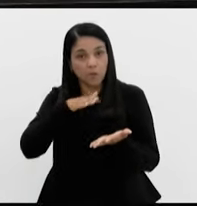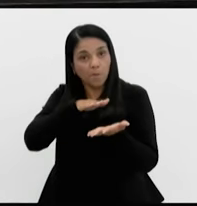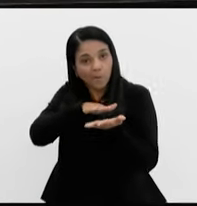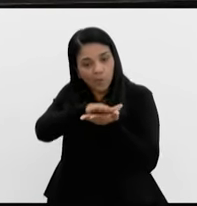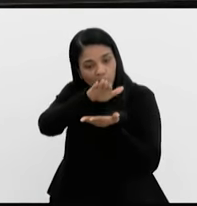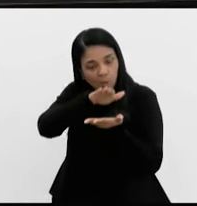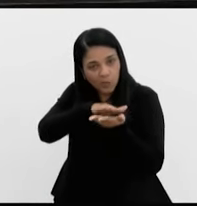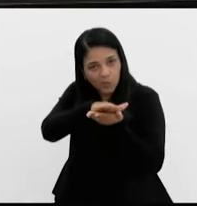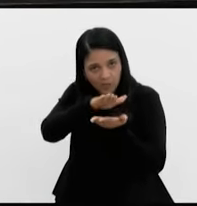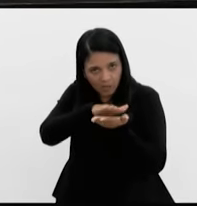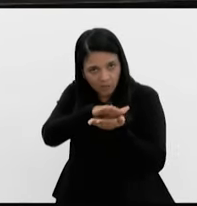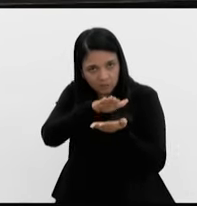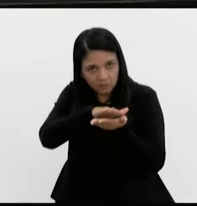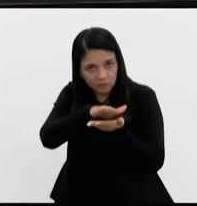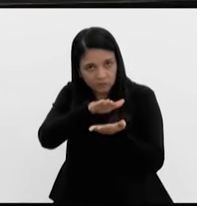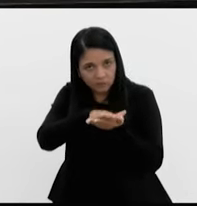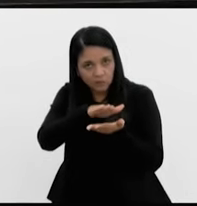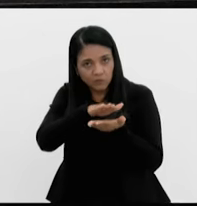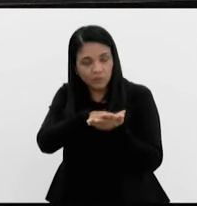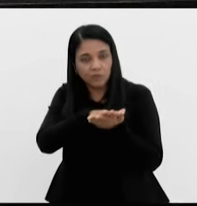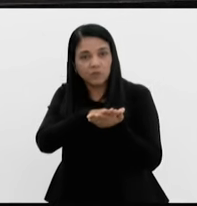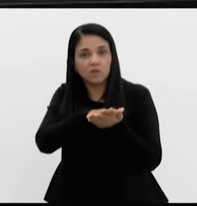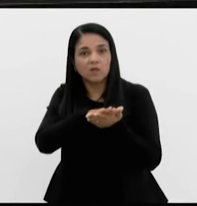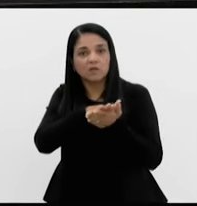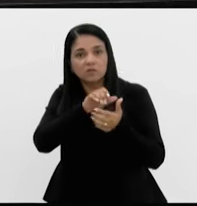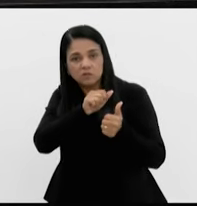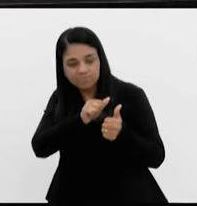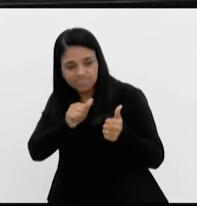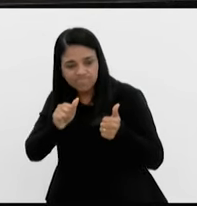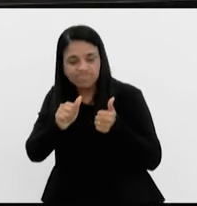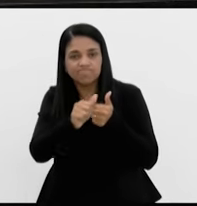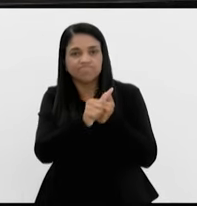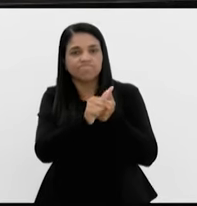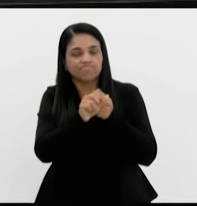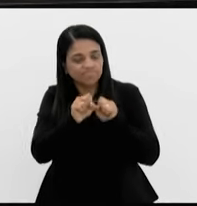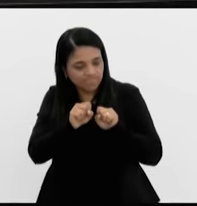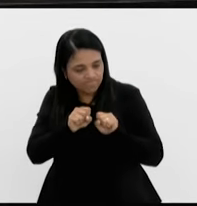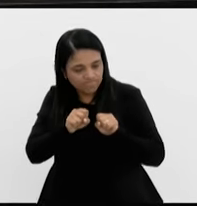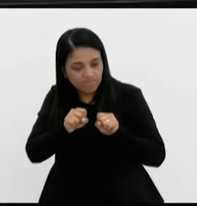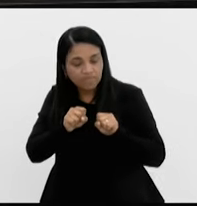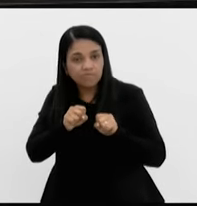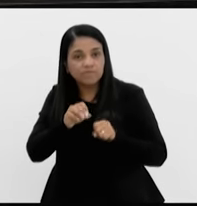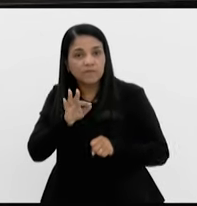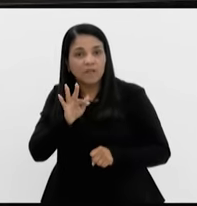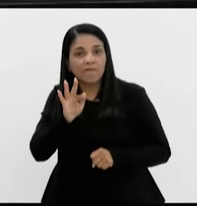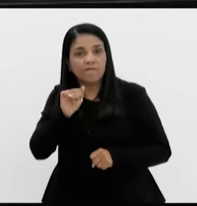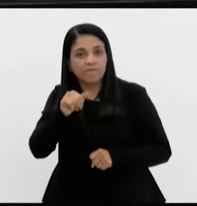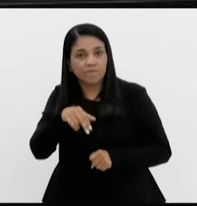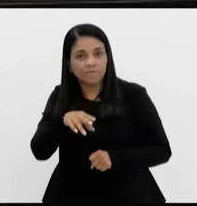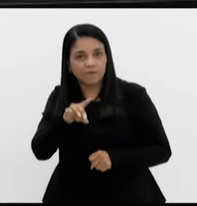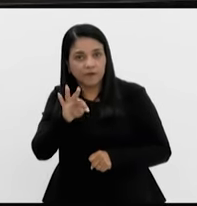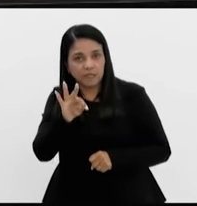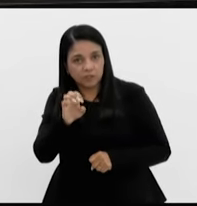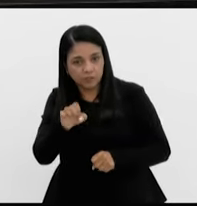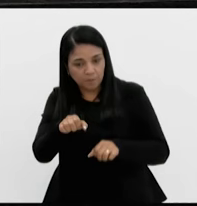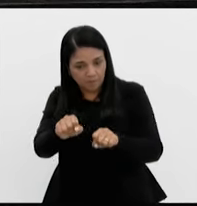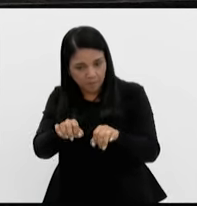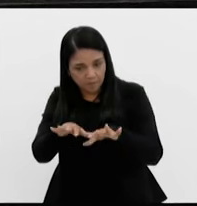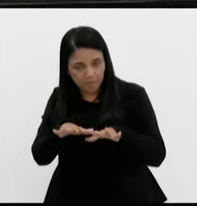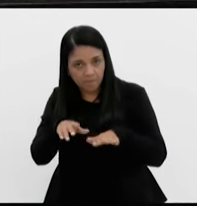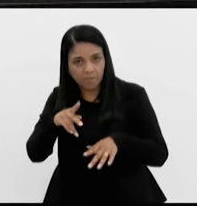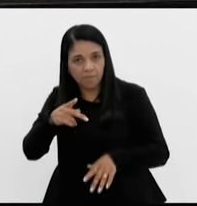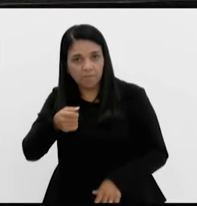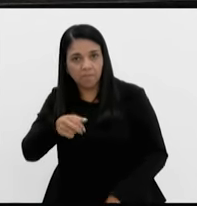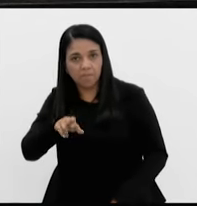publicado a nossa frente parlamentar em defesa dos agentes comunitários de saúde e dos agentes comunitários